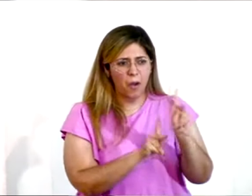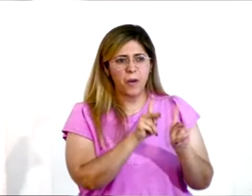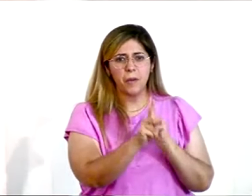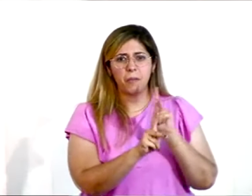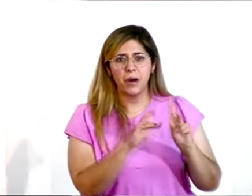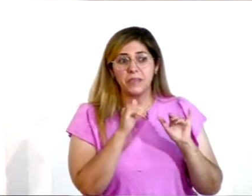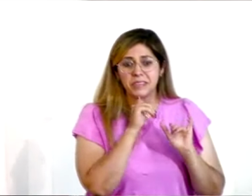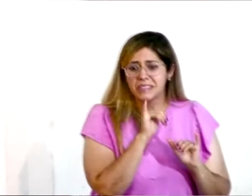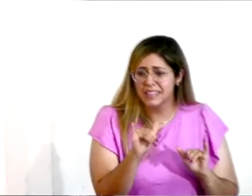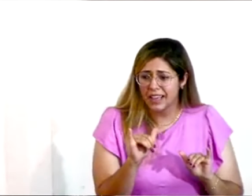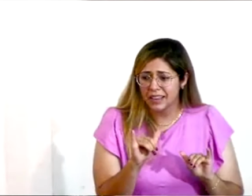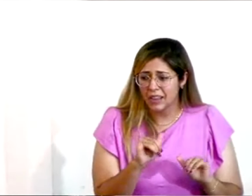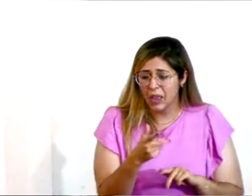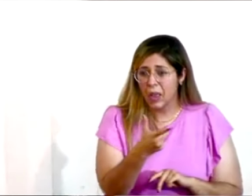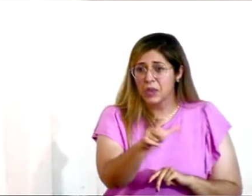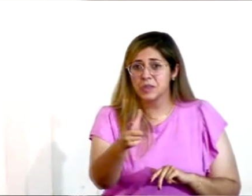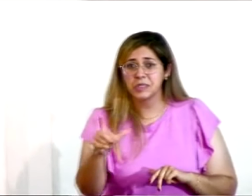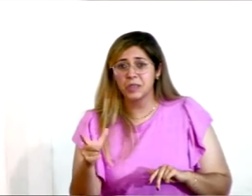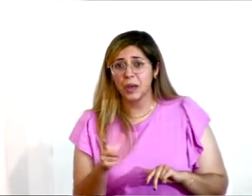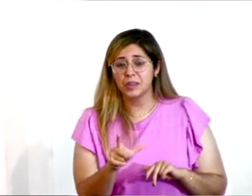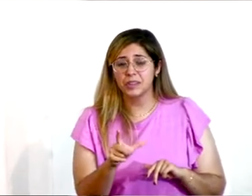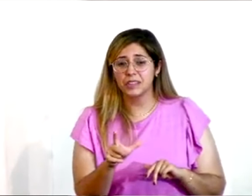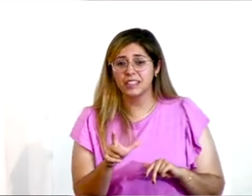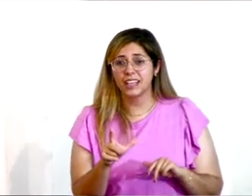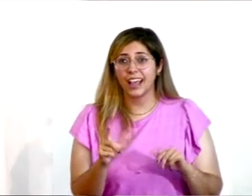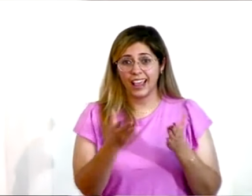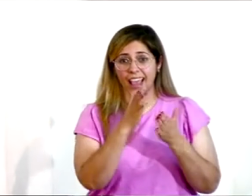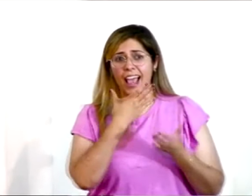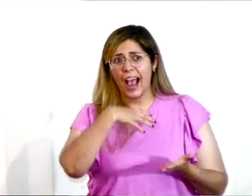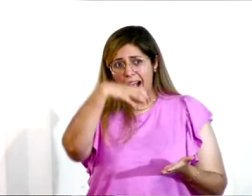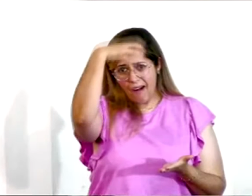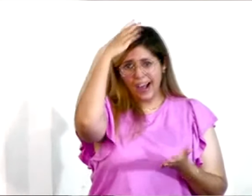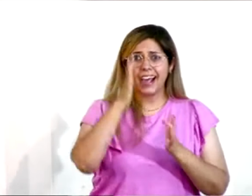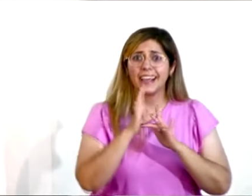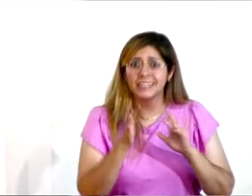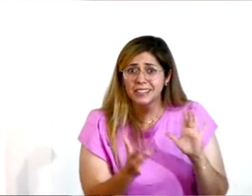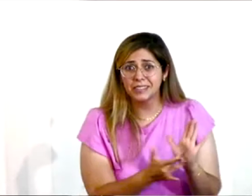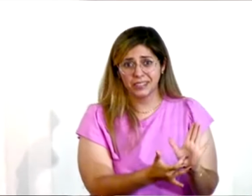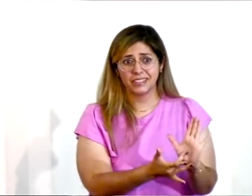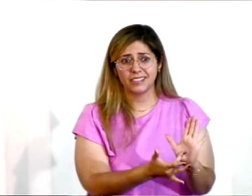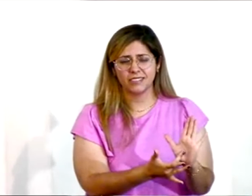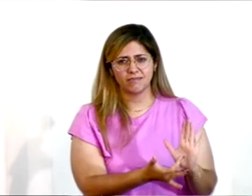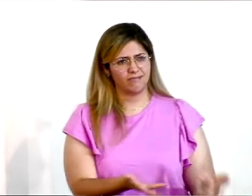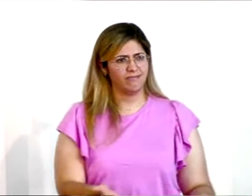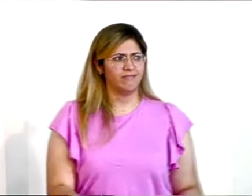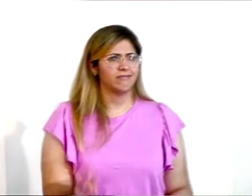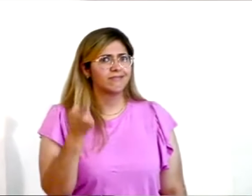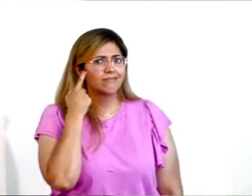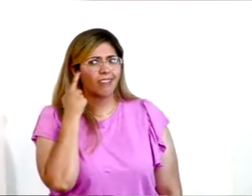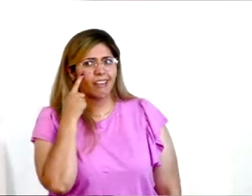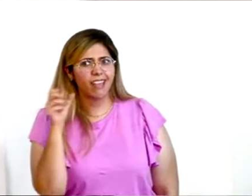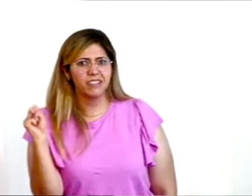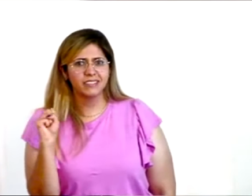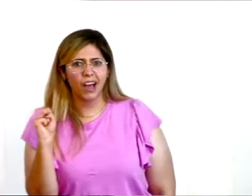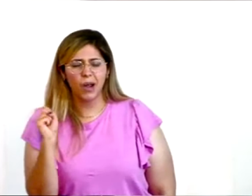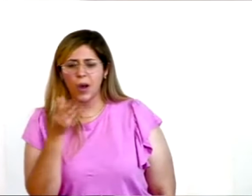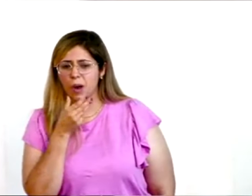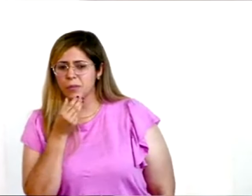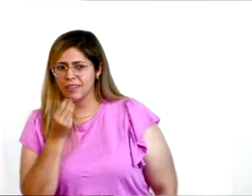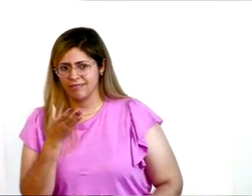dizendo para todas as outras pessoas que ele é agora o seu rei. Herodes é o rei. O sumo sacerdote é